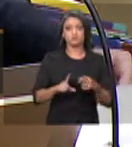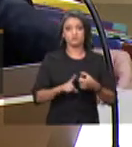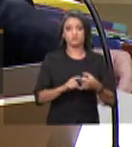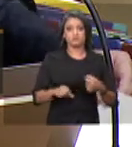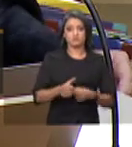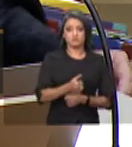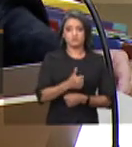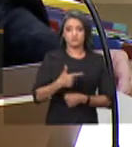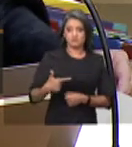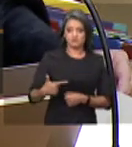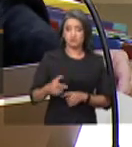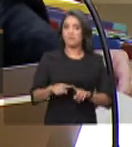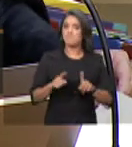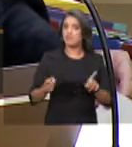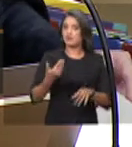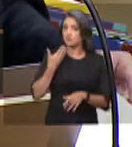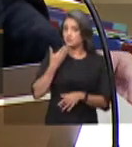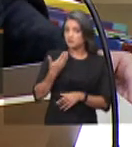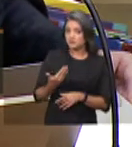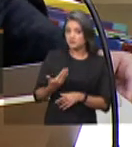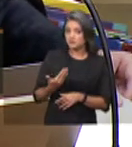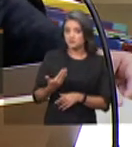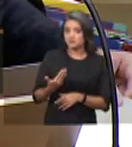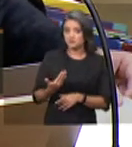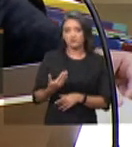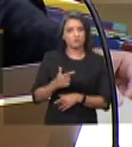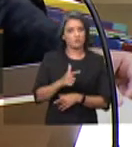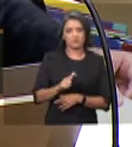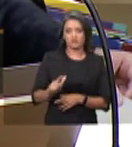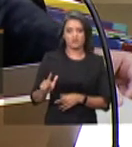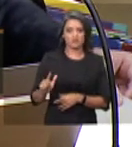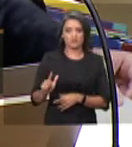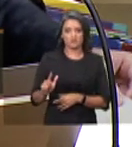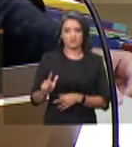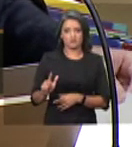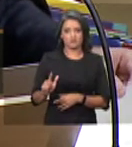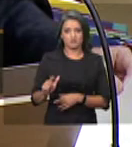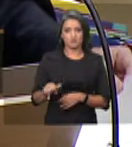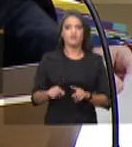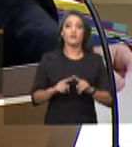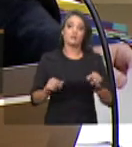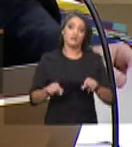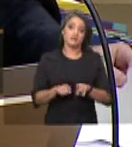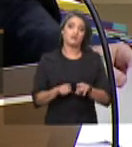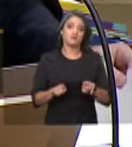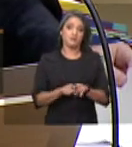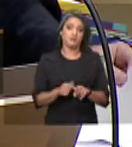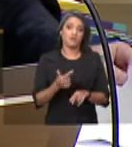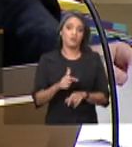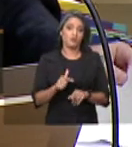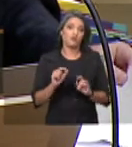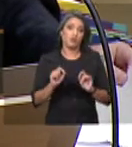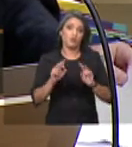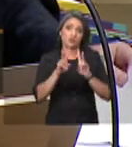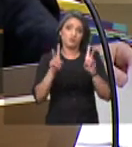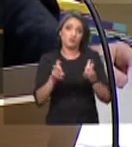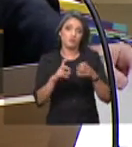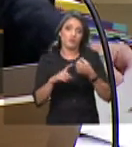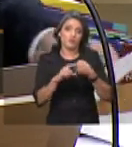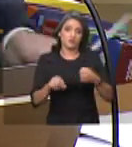em termos de pedido não há mas também não há em relação ao artigo